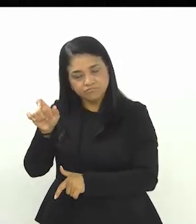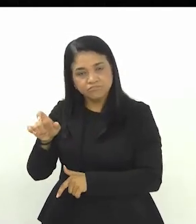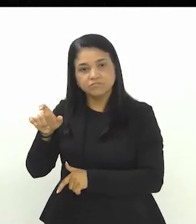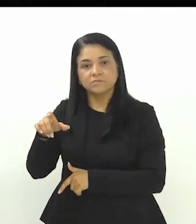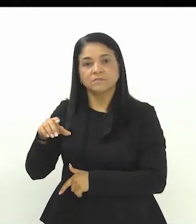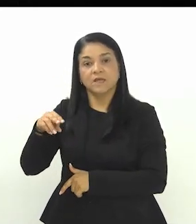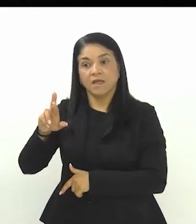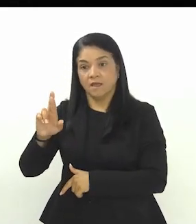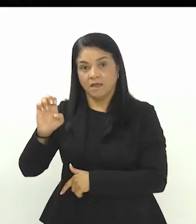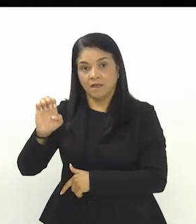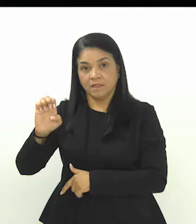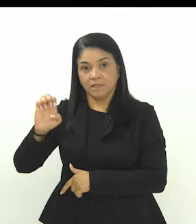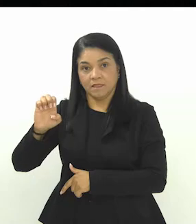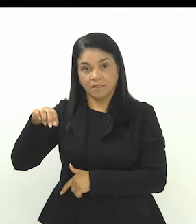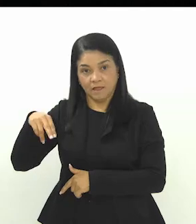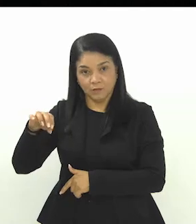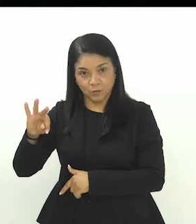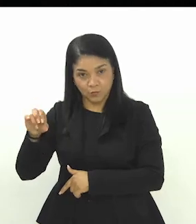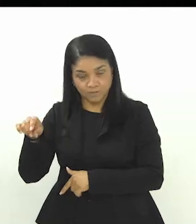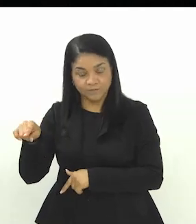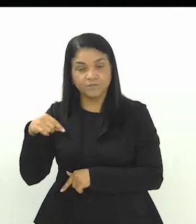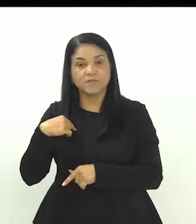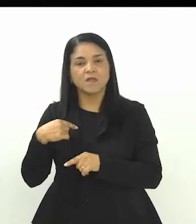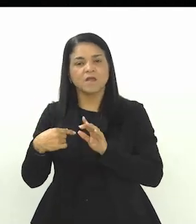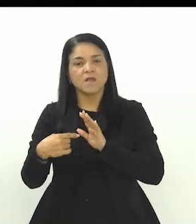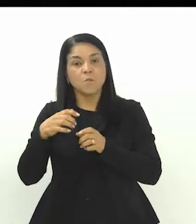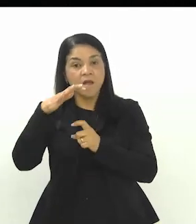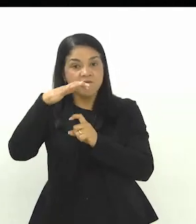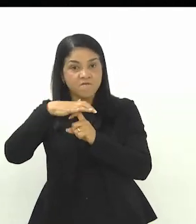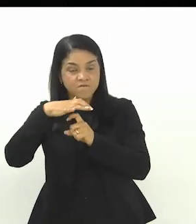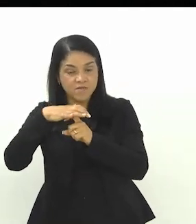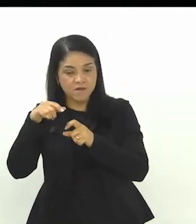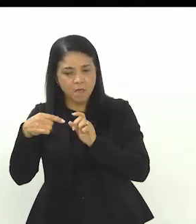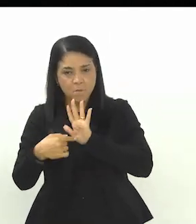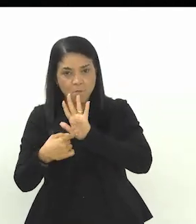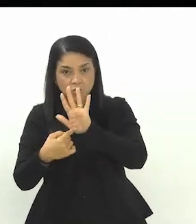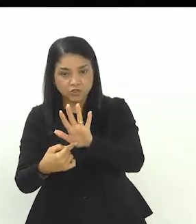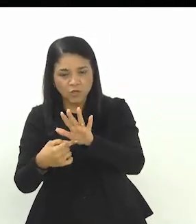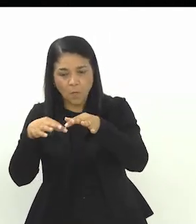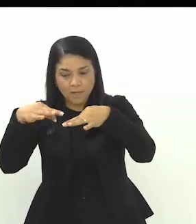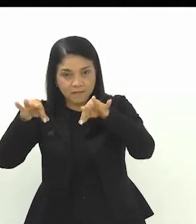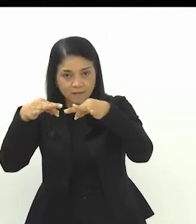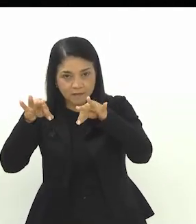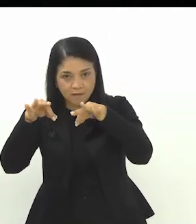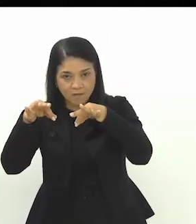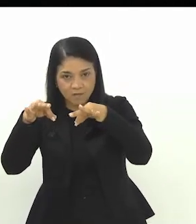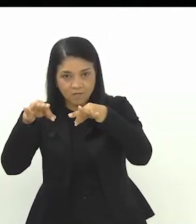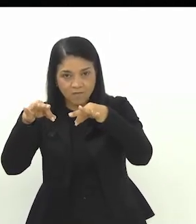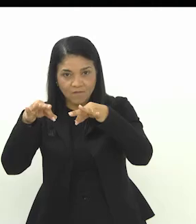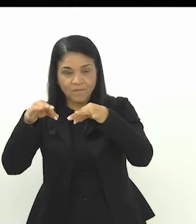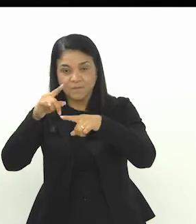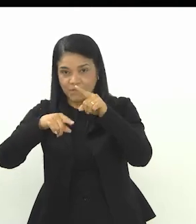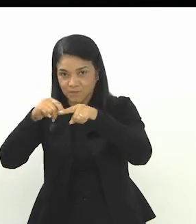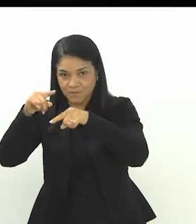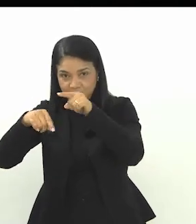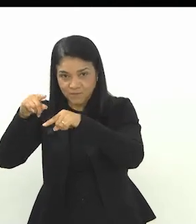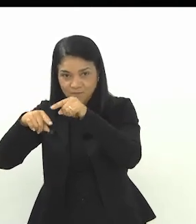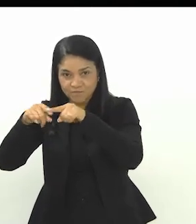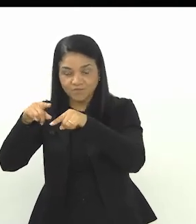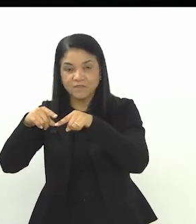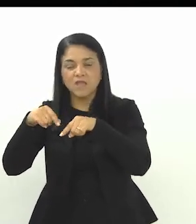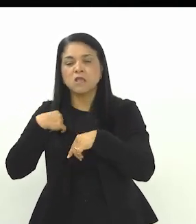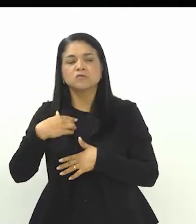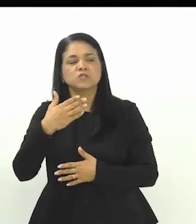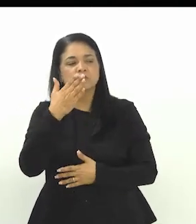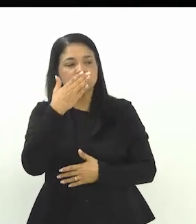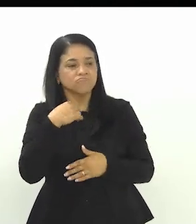ele. E ele virou e falou assim, Alain, eu me lembro como se fosse hoje, ia ter uma feira, a gente ia apresentar aquele material na feira. Ele falou, não apresenta